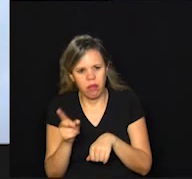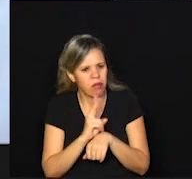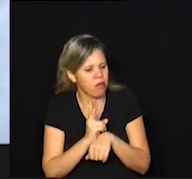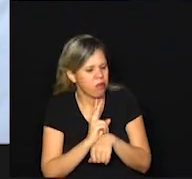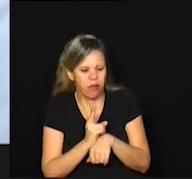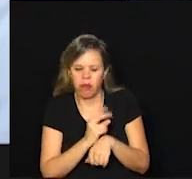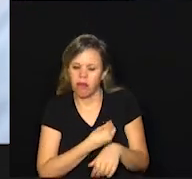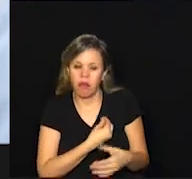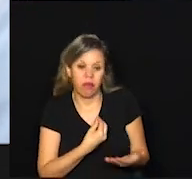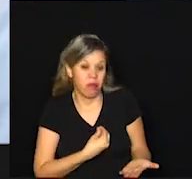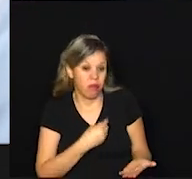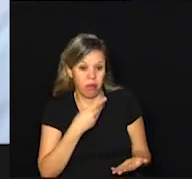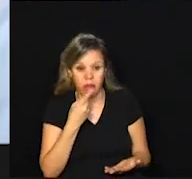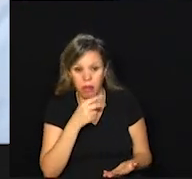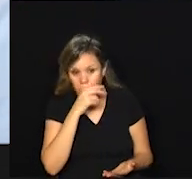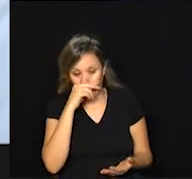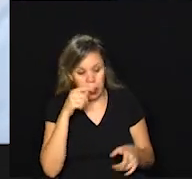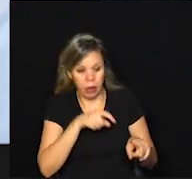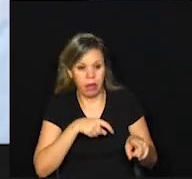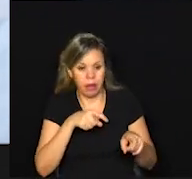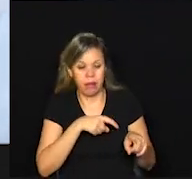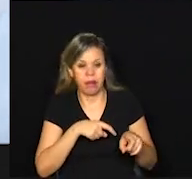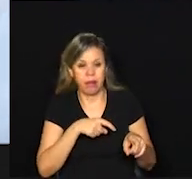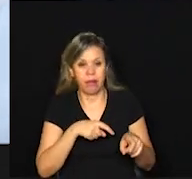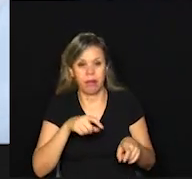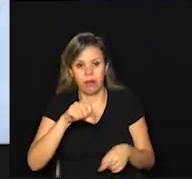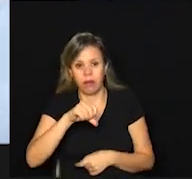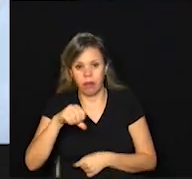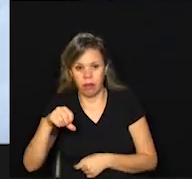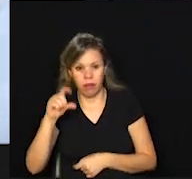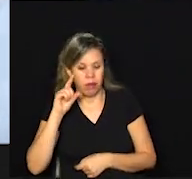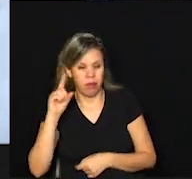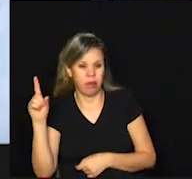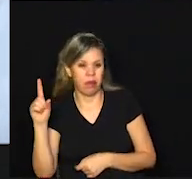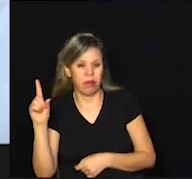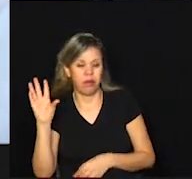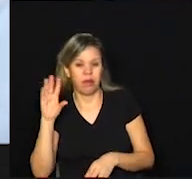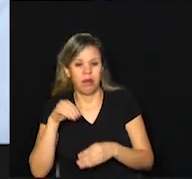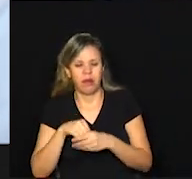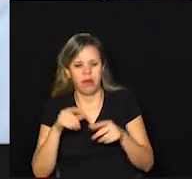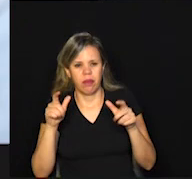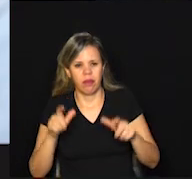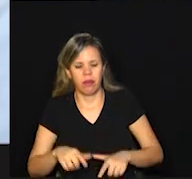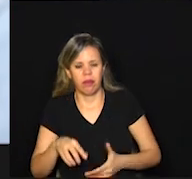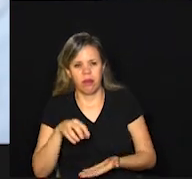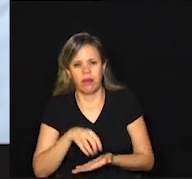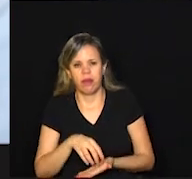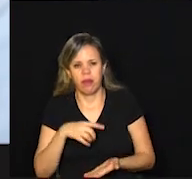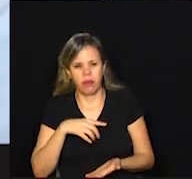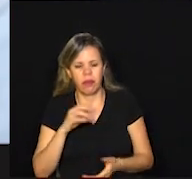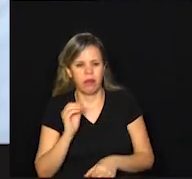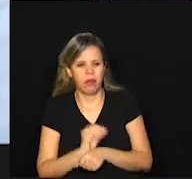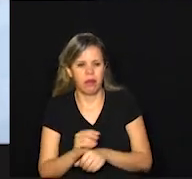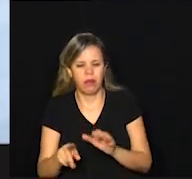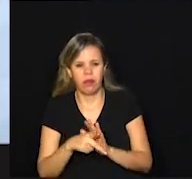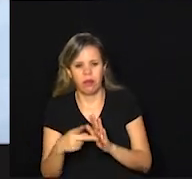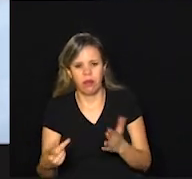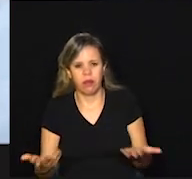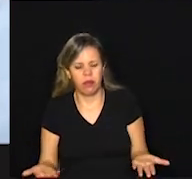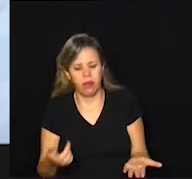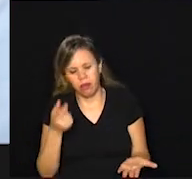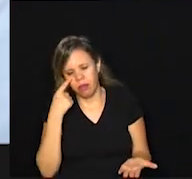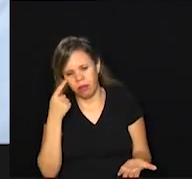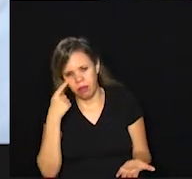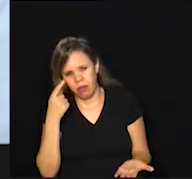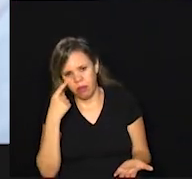né Nós estamos falando aqui da Fazenda Roseira que tá 99 dias dentro de um espaço de tá tendo que cuidar do seu próprio Mas a gente